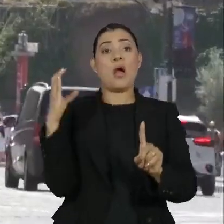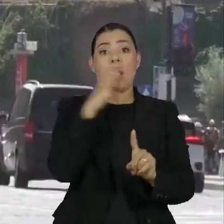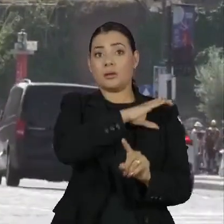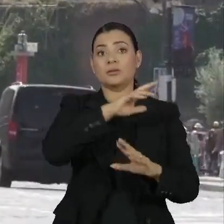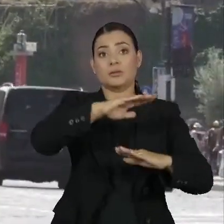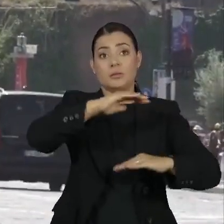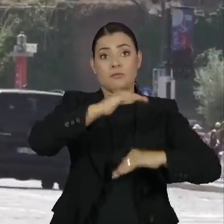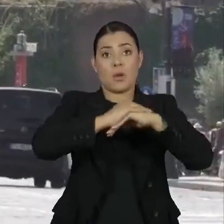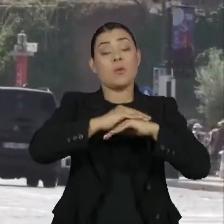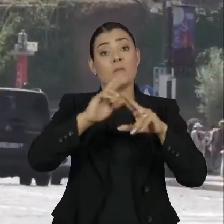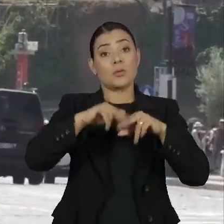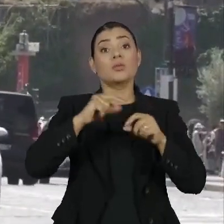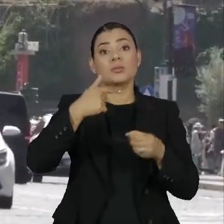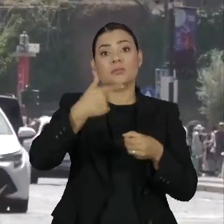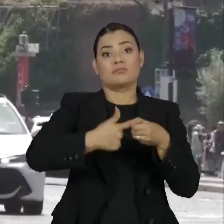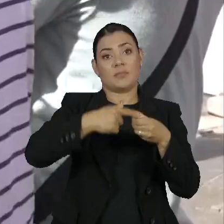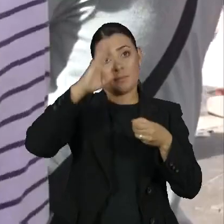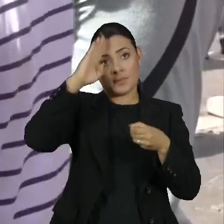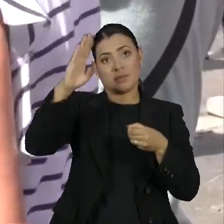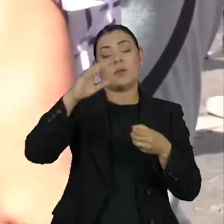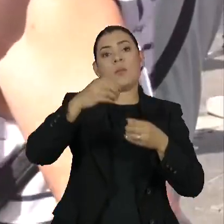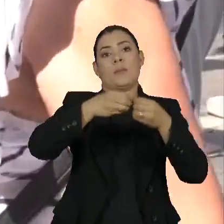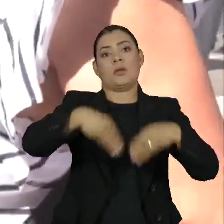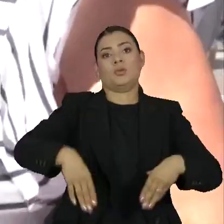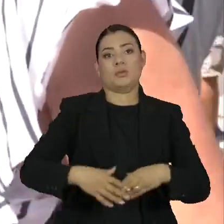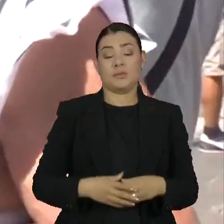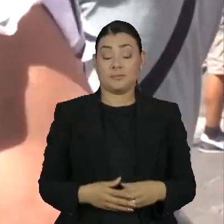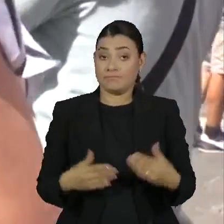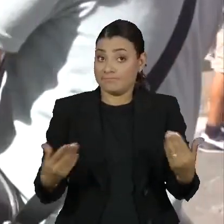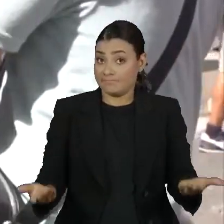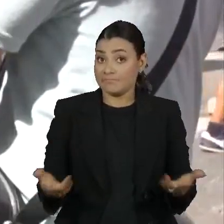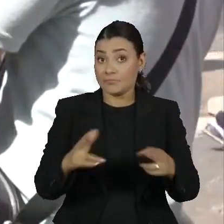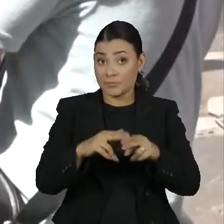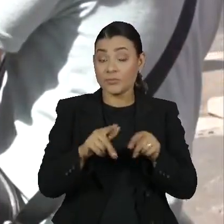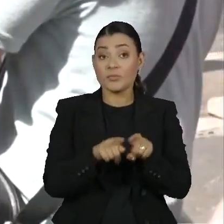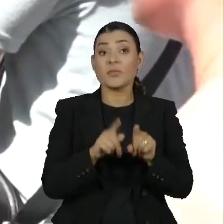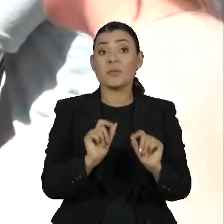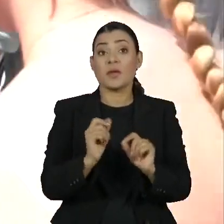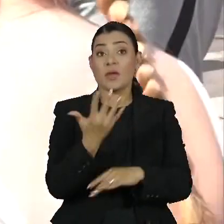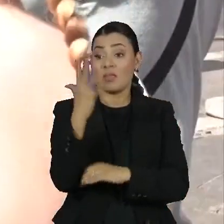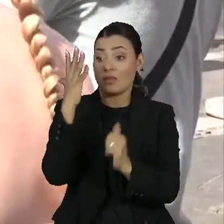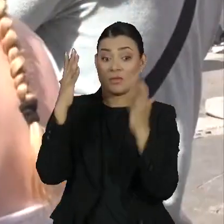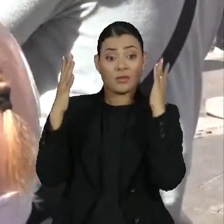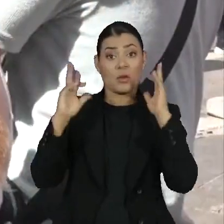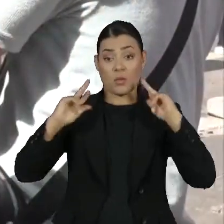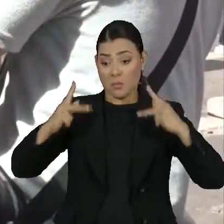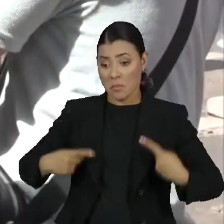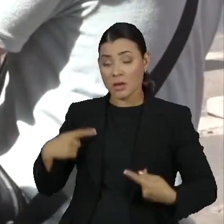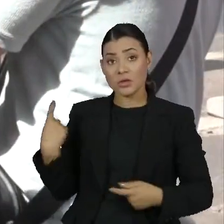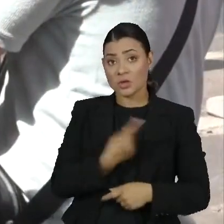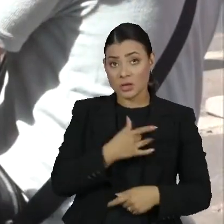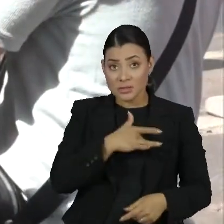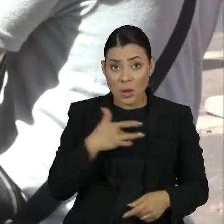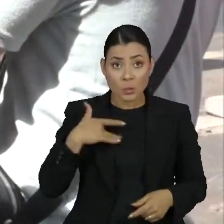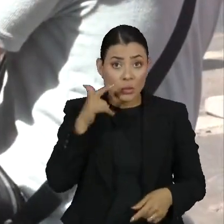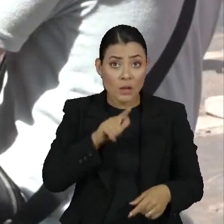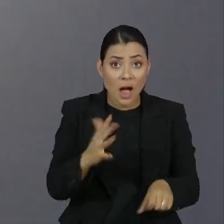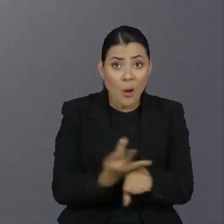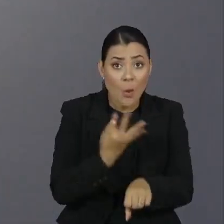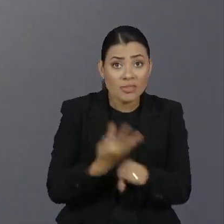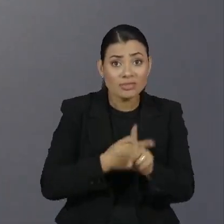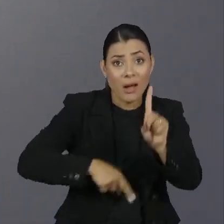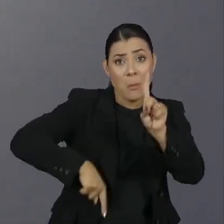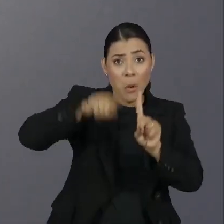que o grande vilão são os combustíveis fósseis os pesquisadores alertaram que nem a natureza nem o ser humano tem saúde para suportar